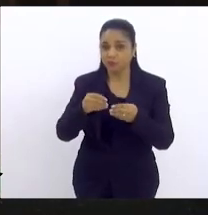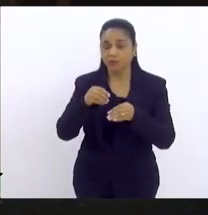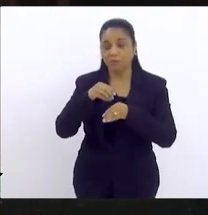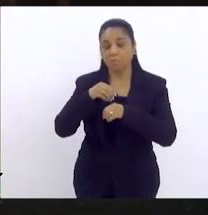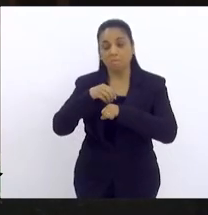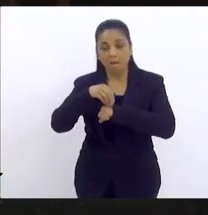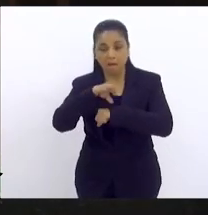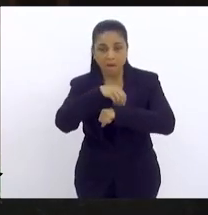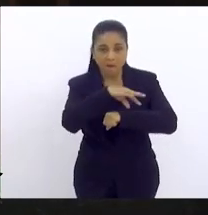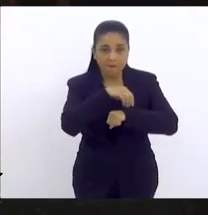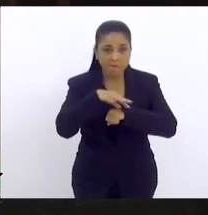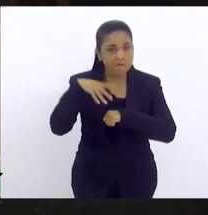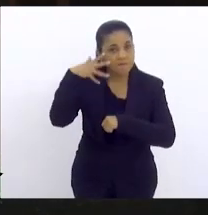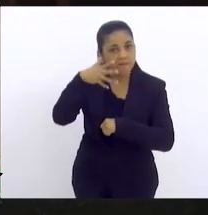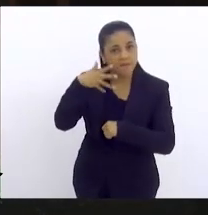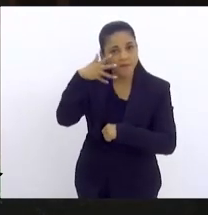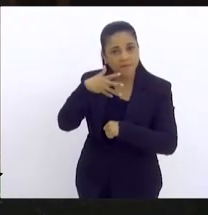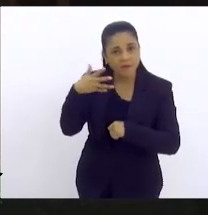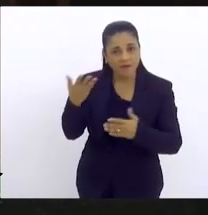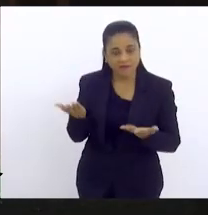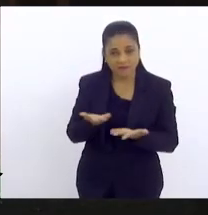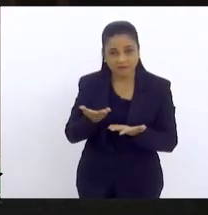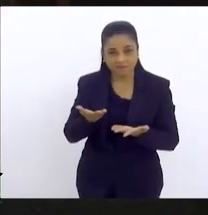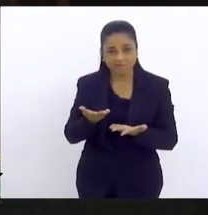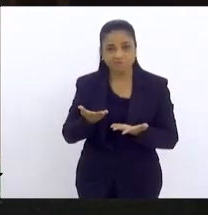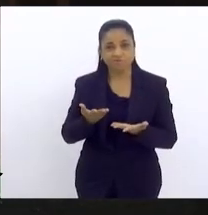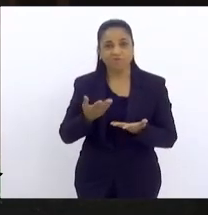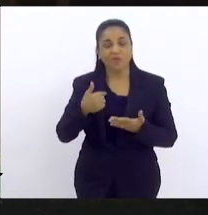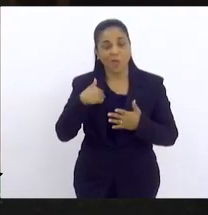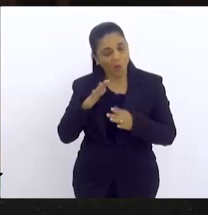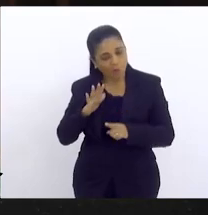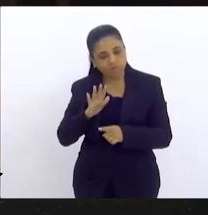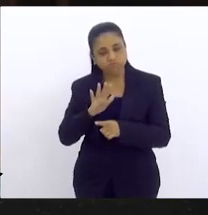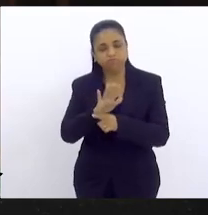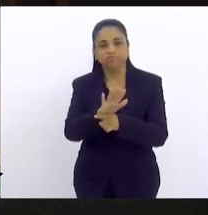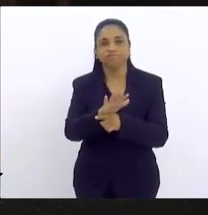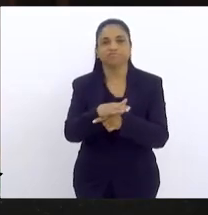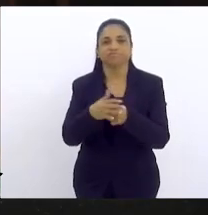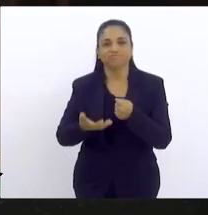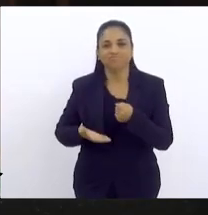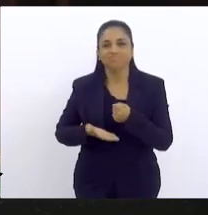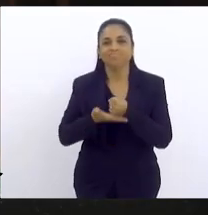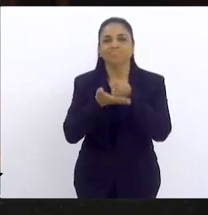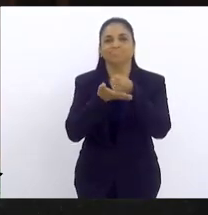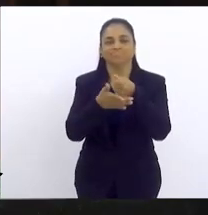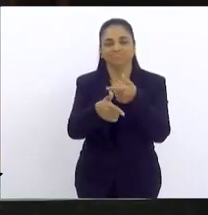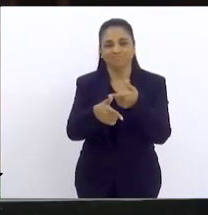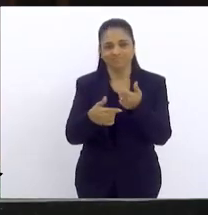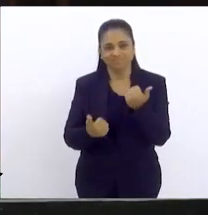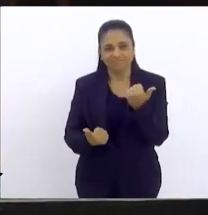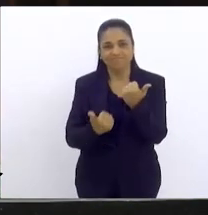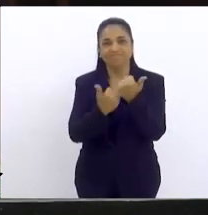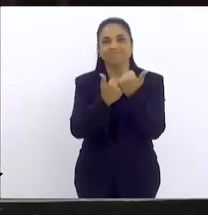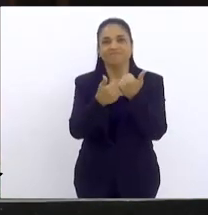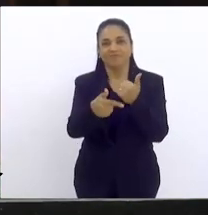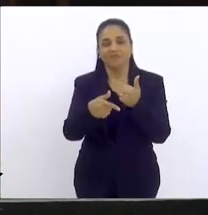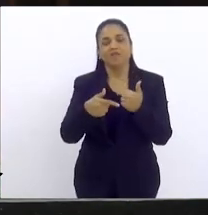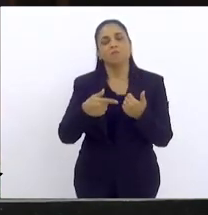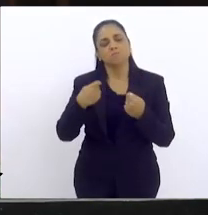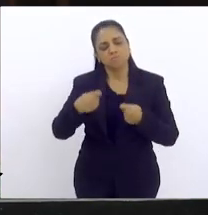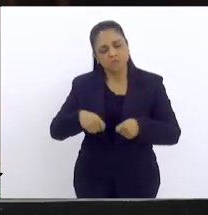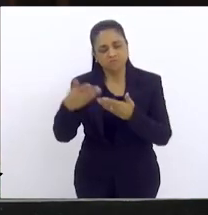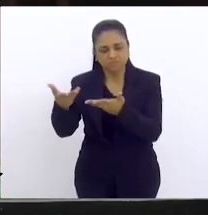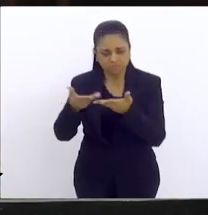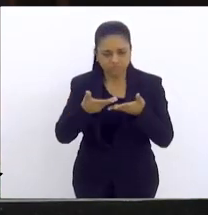inegável que eu tenho aqui corroborar isso é preciso sim trazer outros